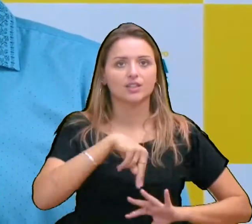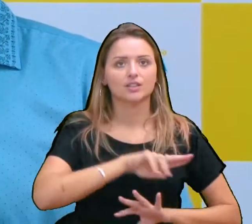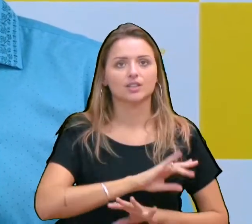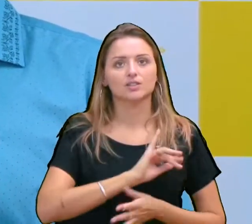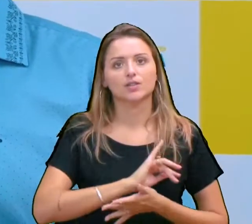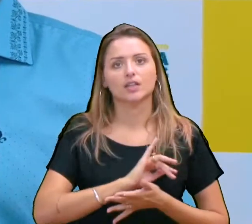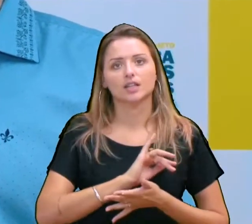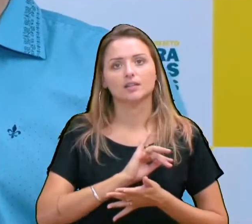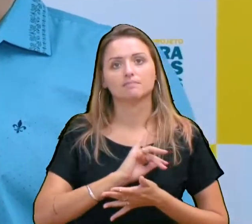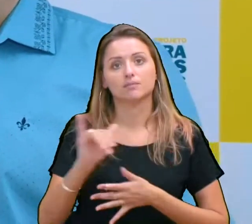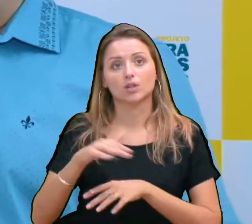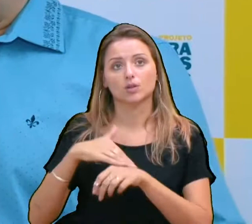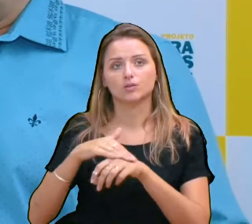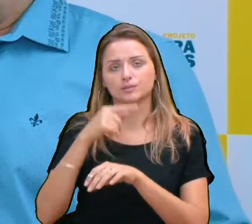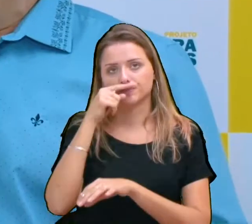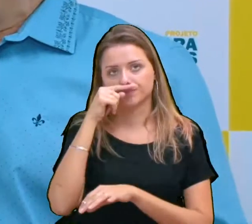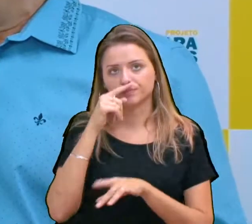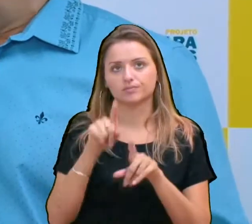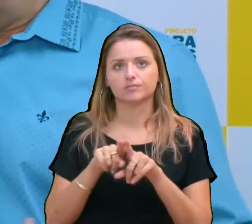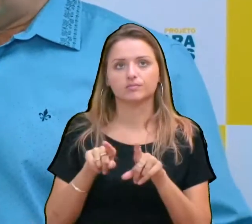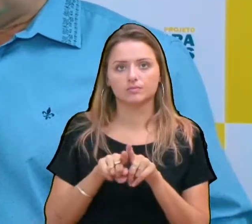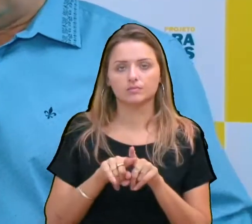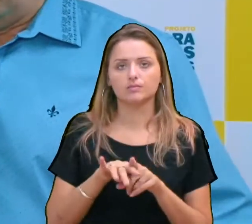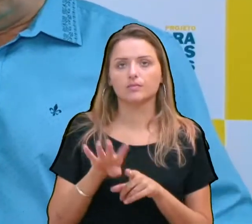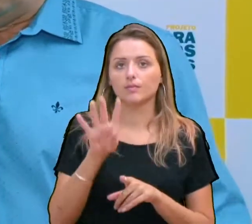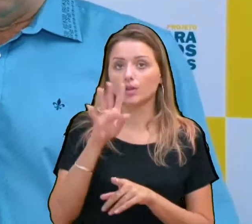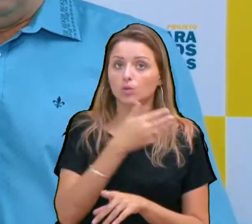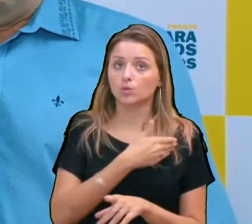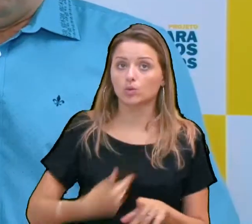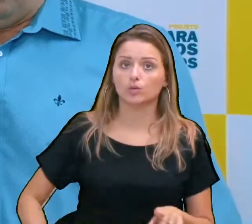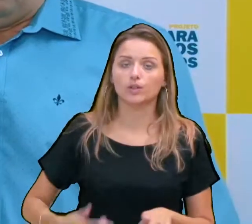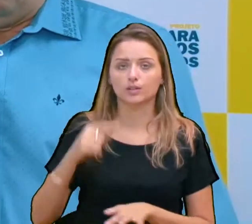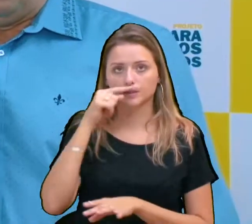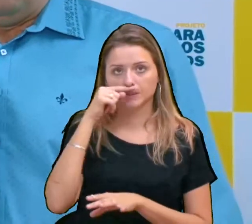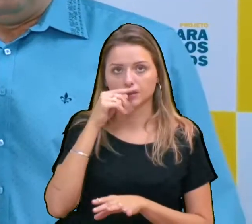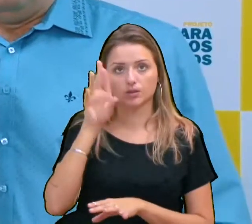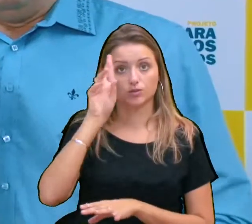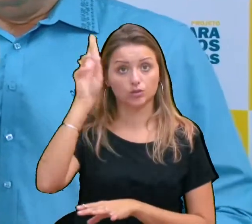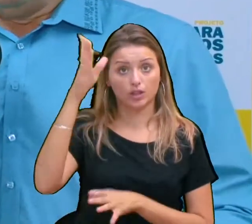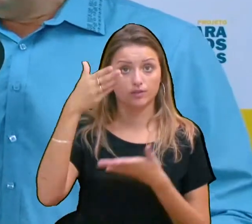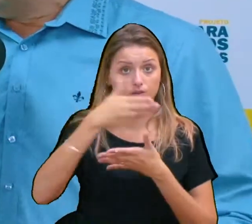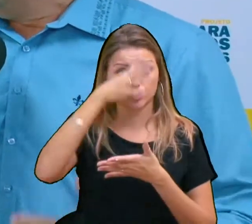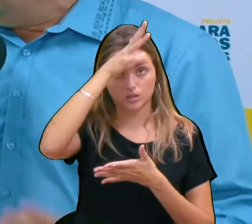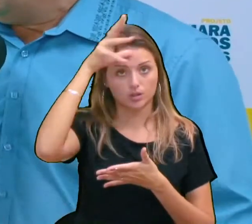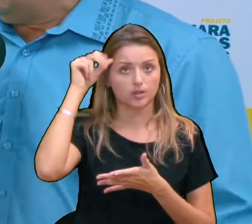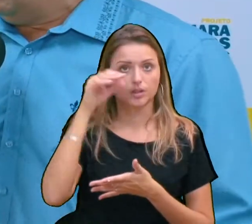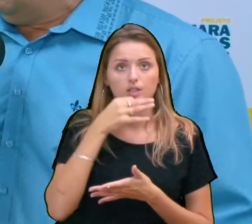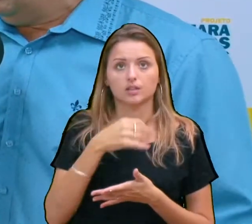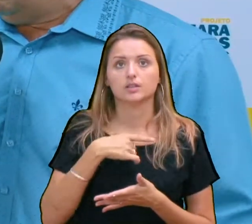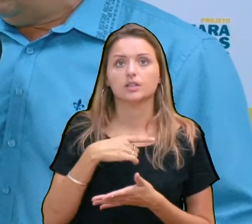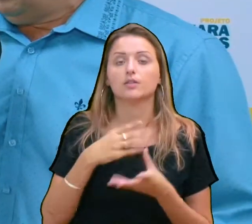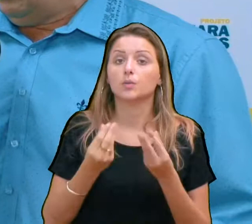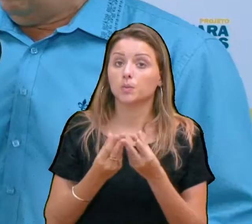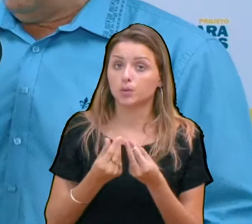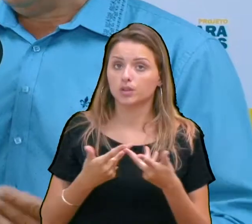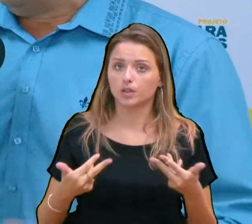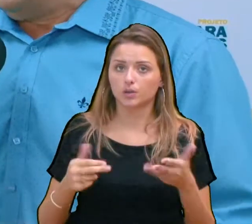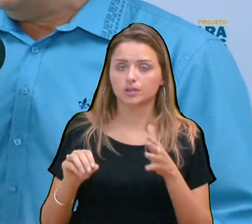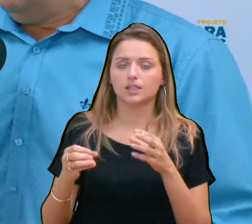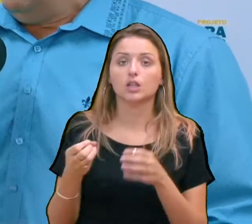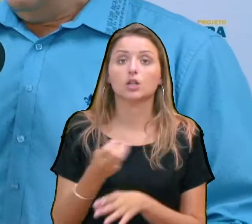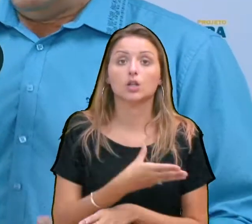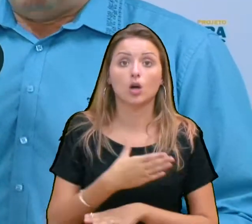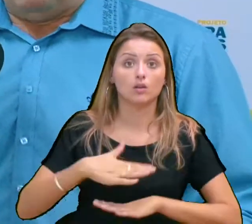levar lá e levar também em consideração que o governo Sartori, enquanto aqui prefeito do município, trouxe muita melhoria para o interior